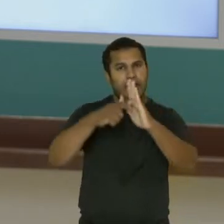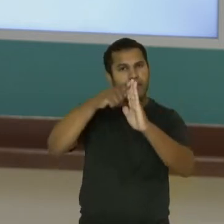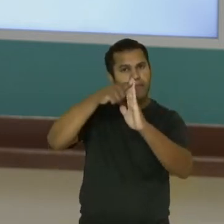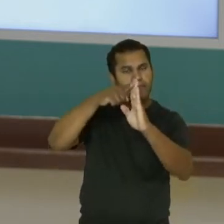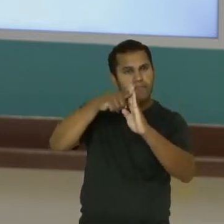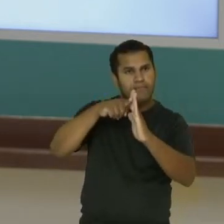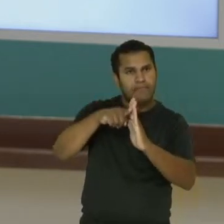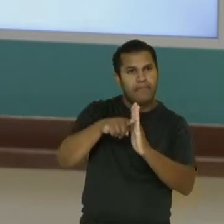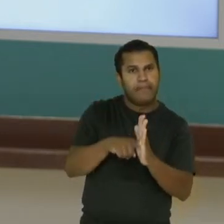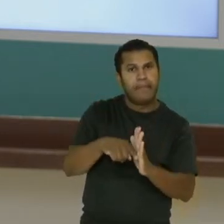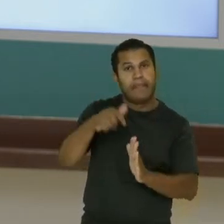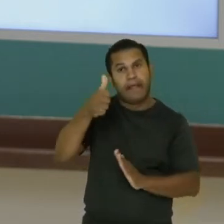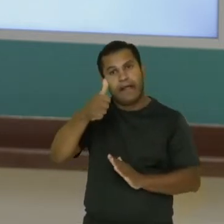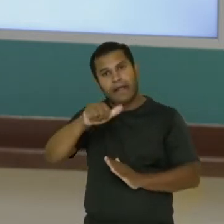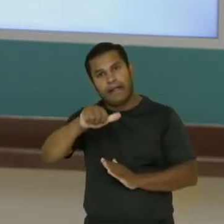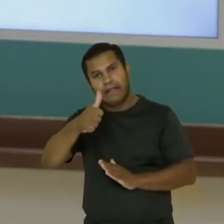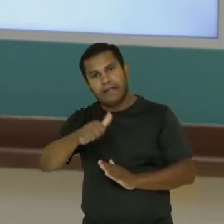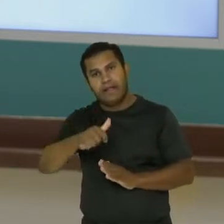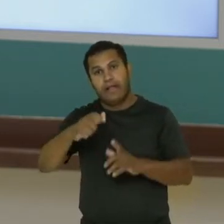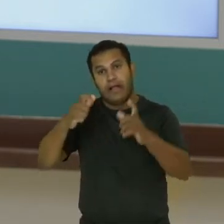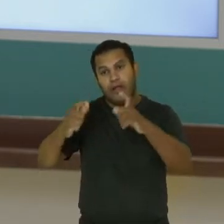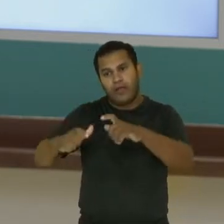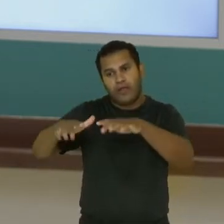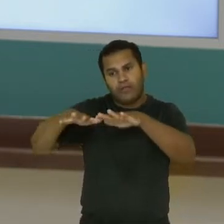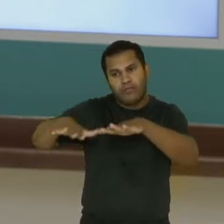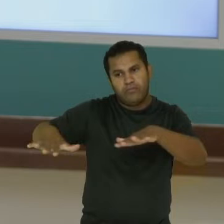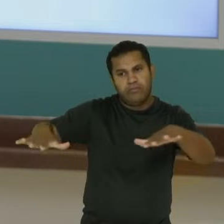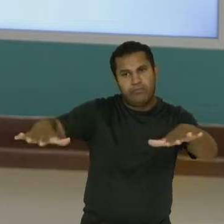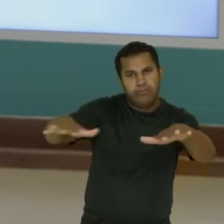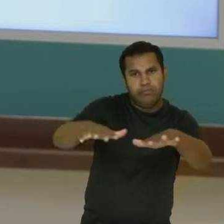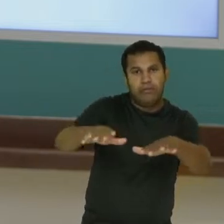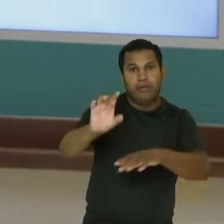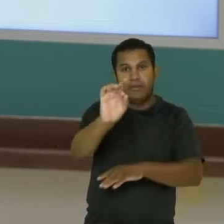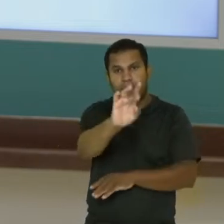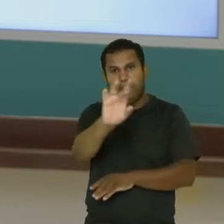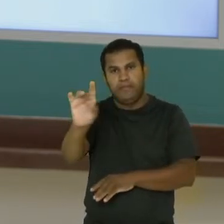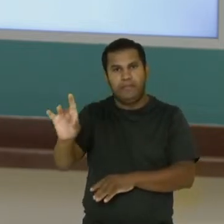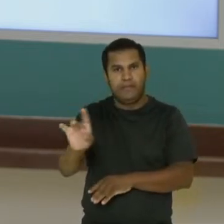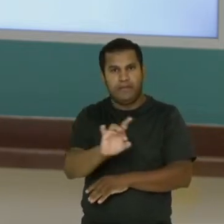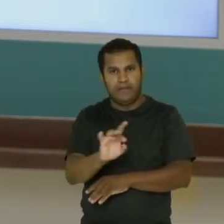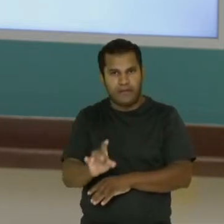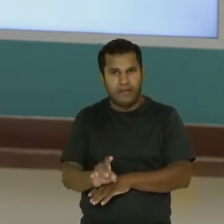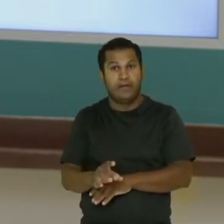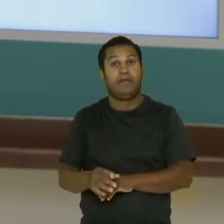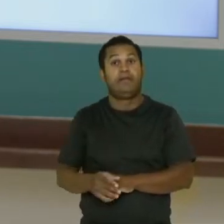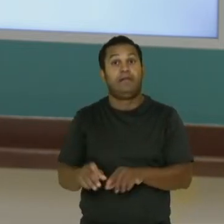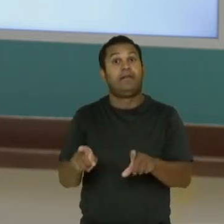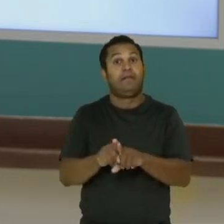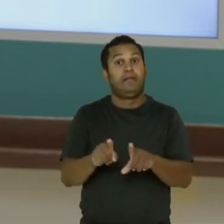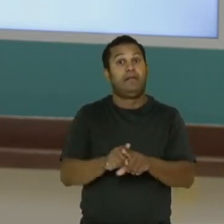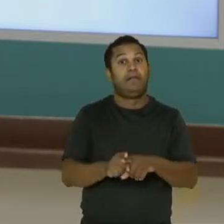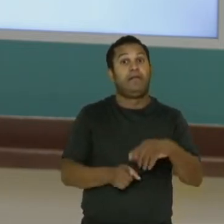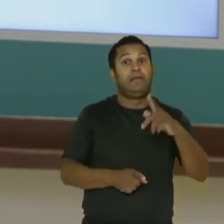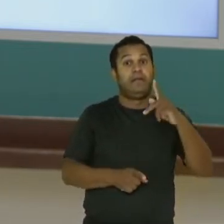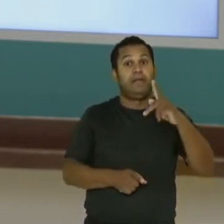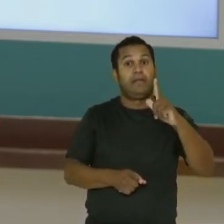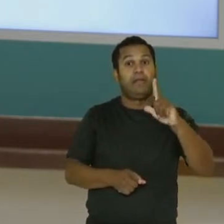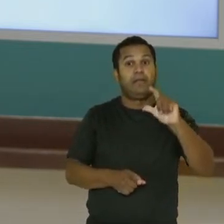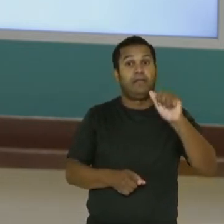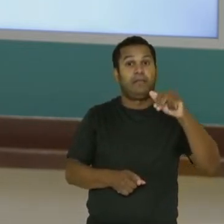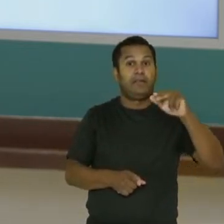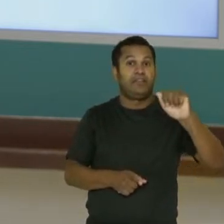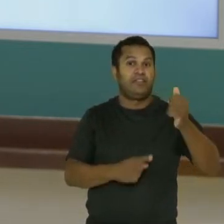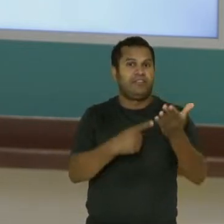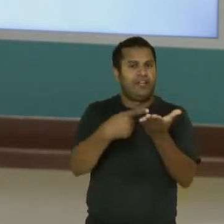são específicas de cada lugar e planejamento. Por exemplo, o governo pode utilizar a regionalização